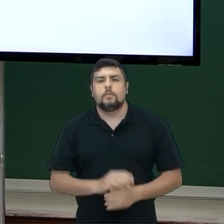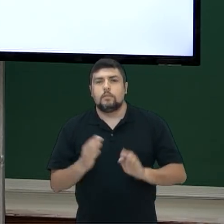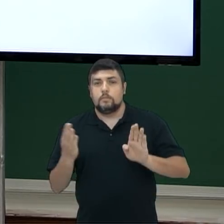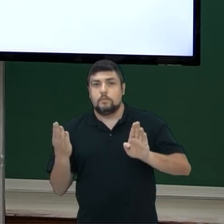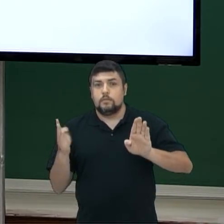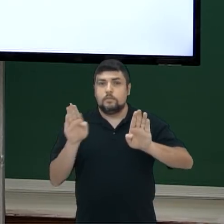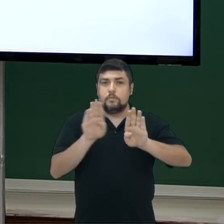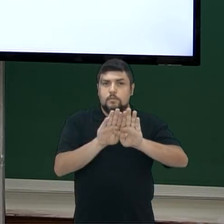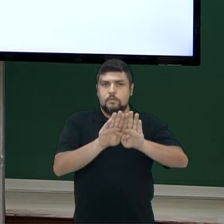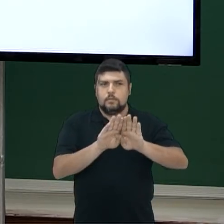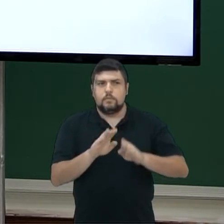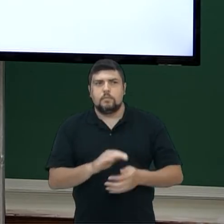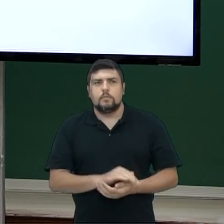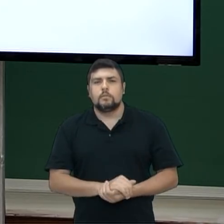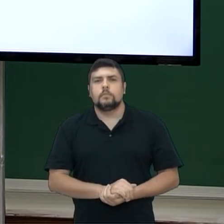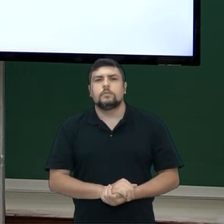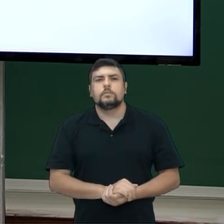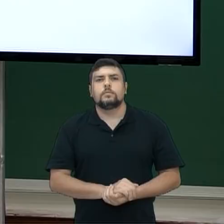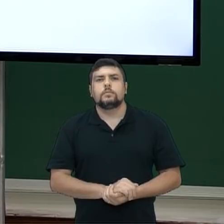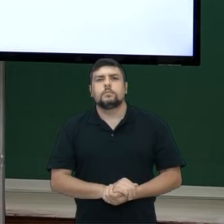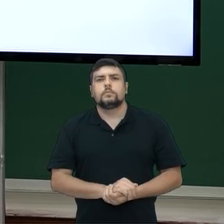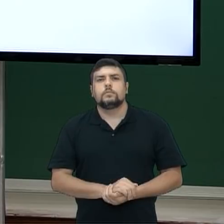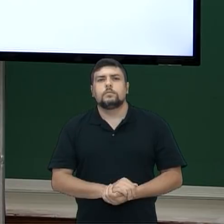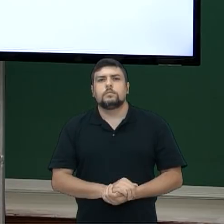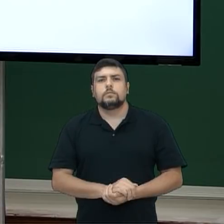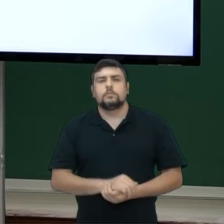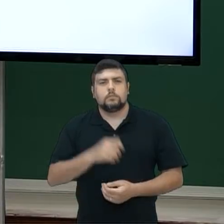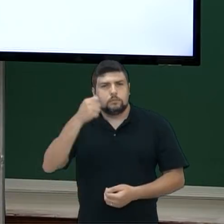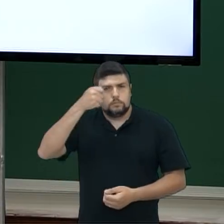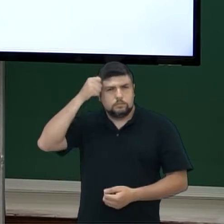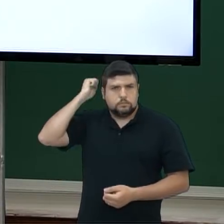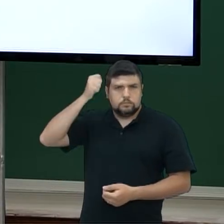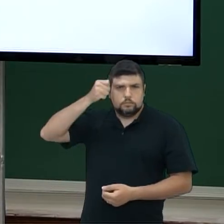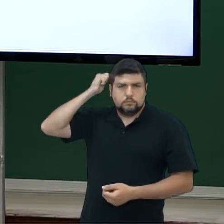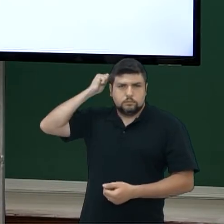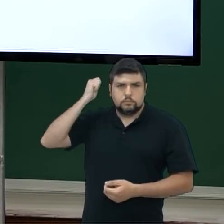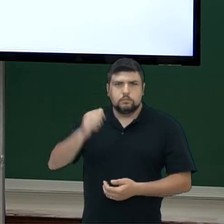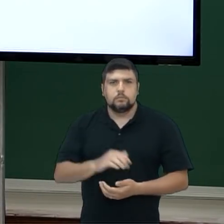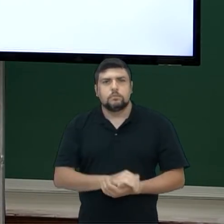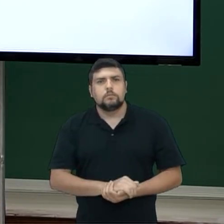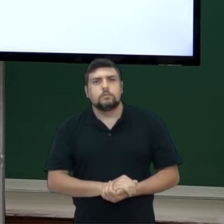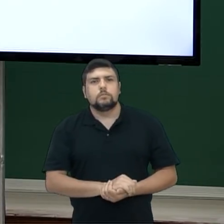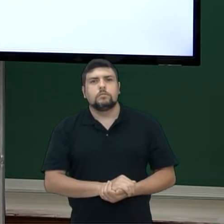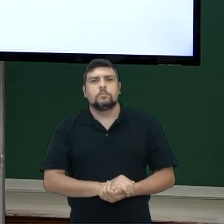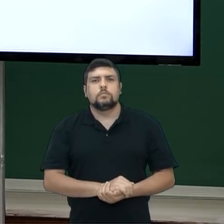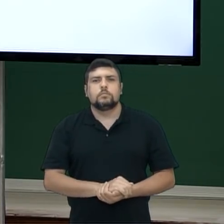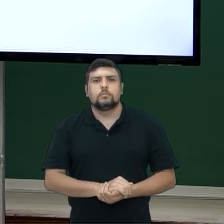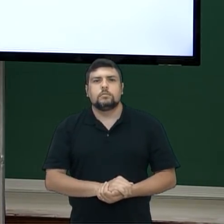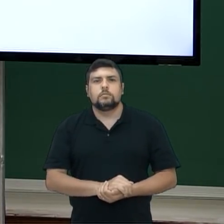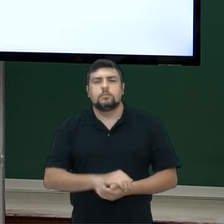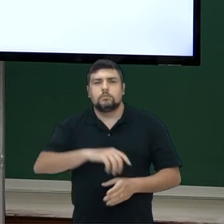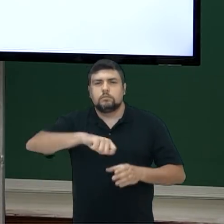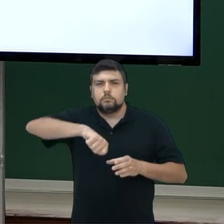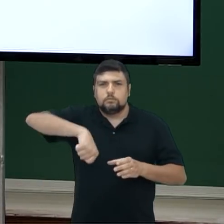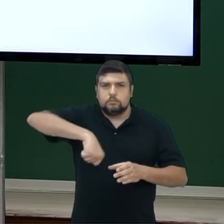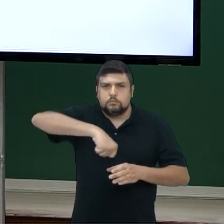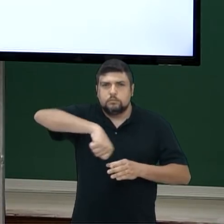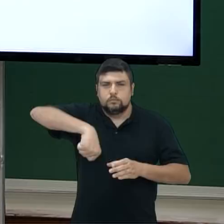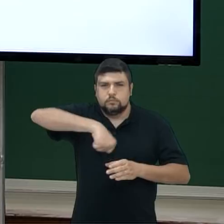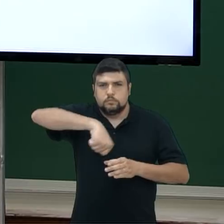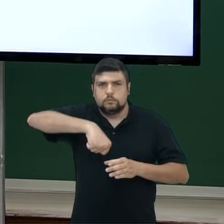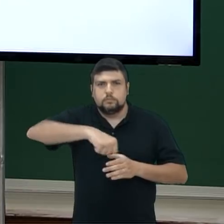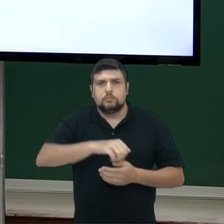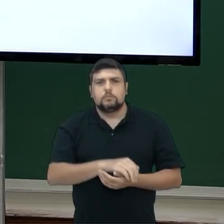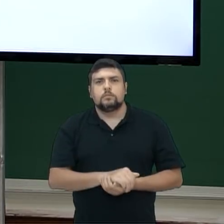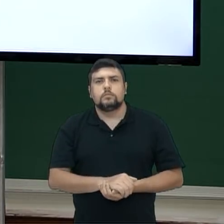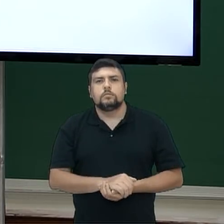fechar. O rapazinho está penteando o cabelo, comb. O outro está cozinhando, cook. Ela está numa